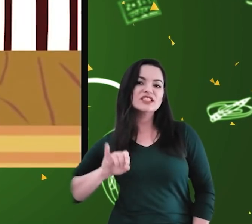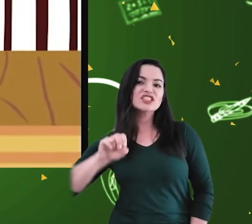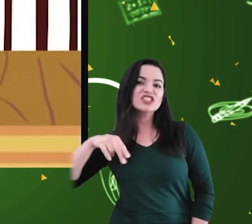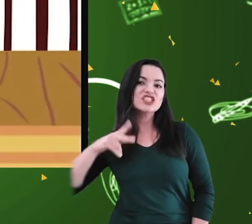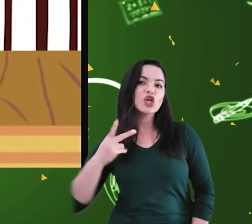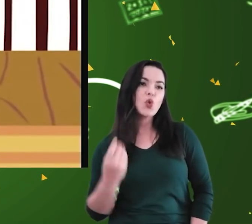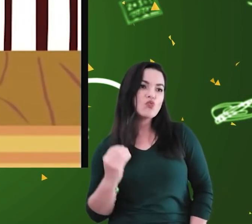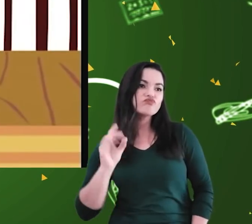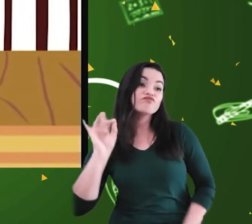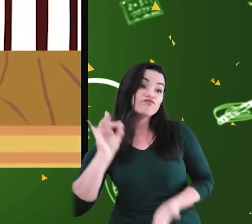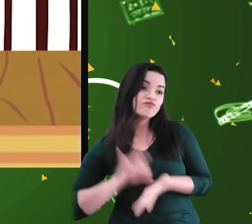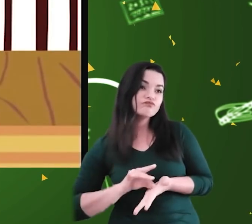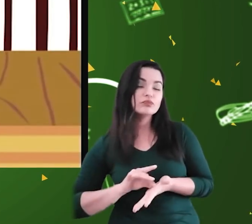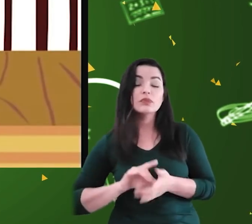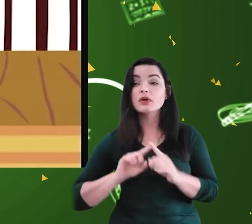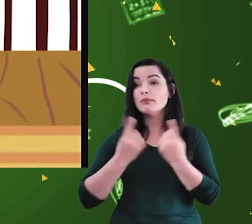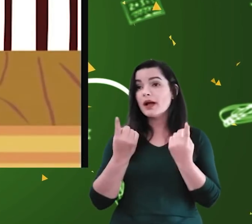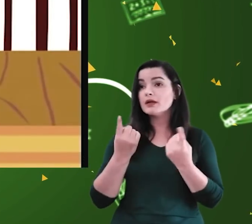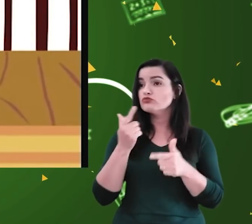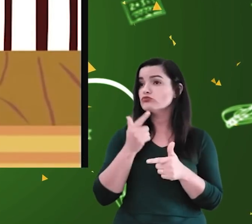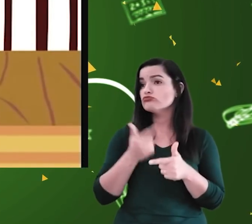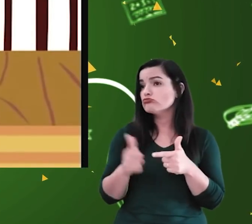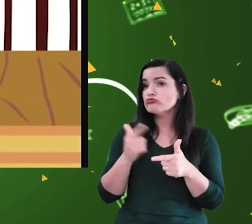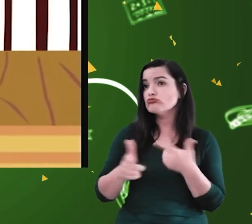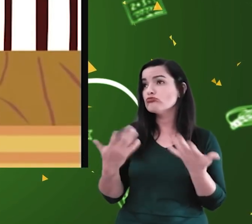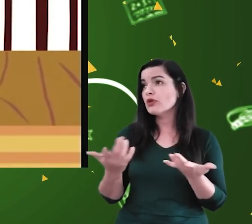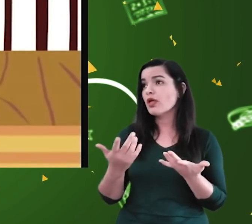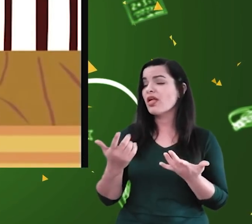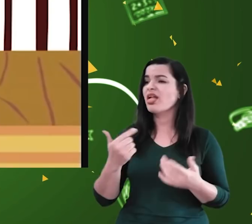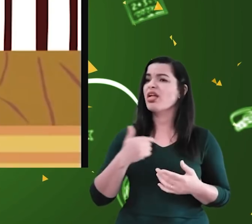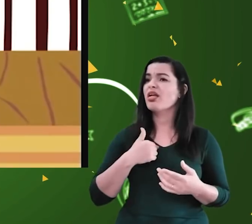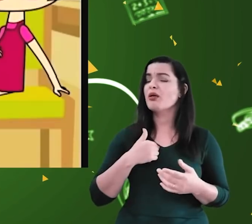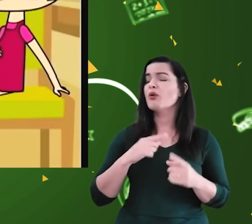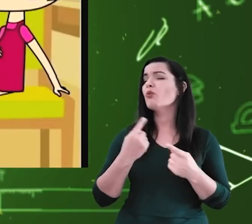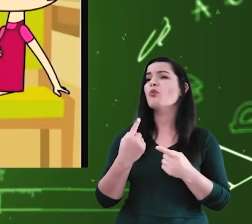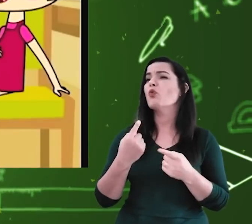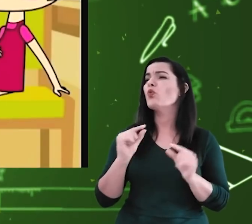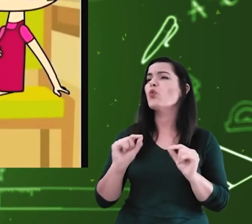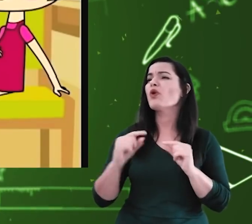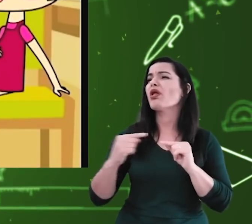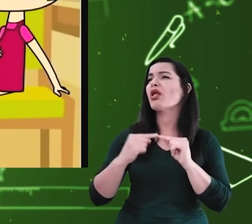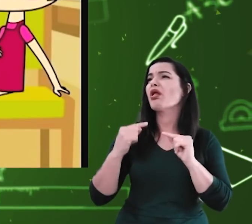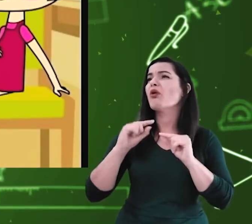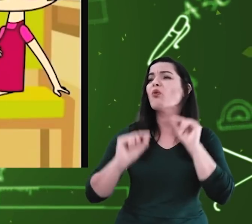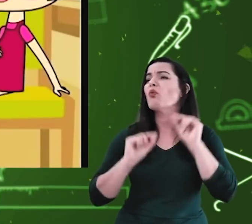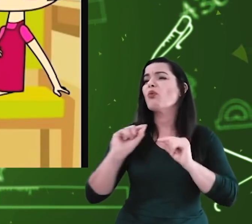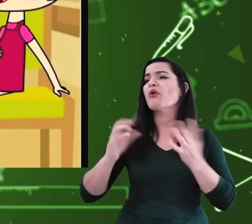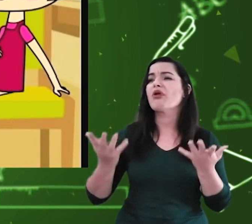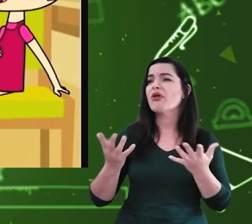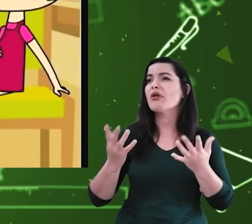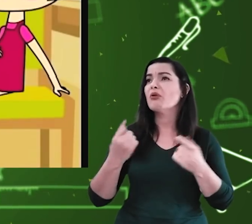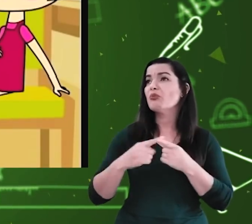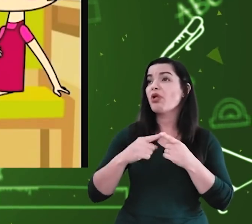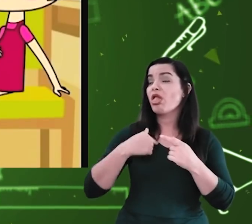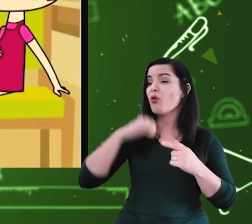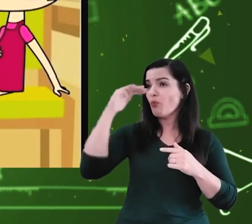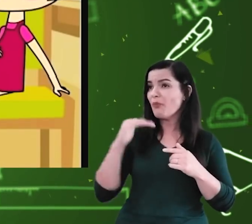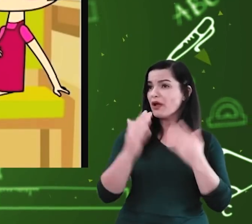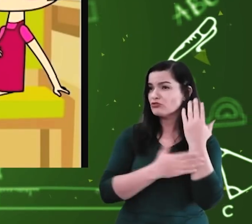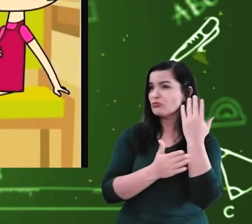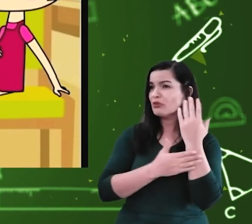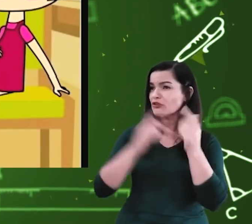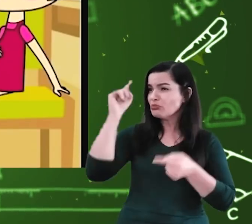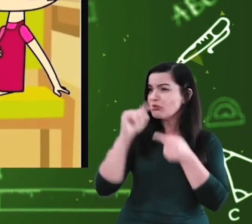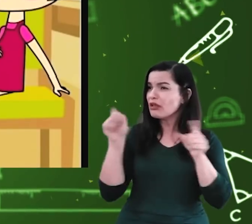é que tem? Além de ser mais baixo, o meu braço é menor também? Acho que tudo é um pouco menor mesmo.